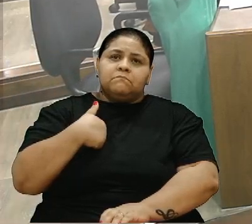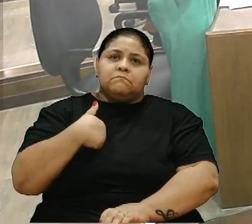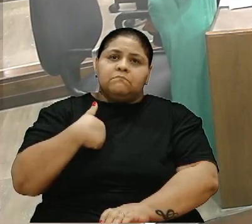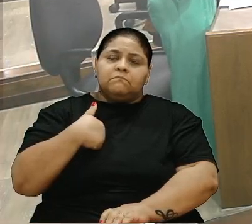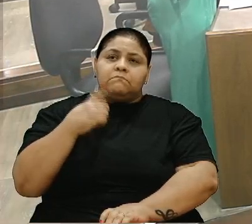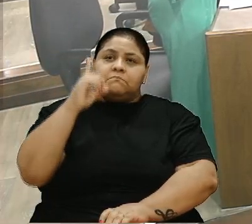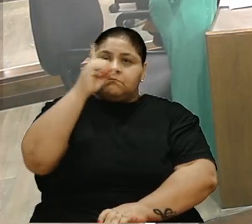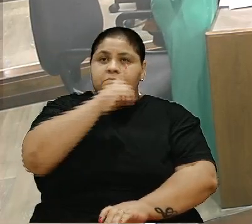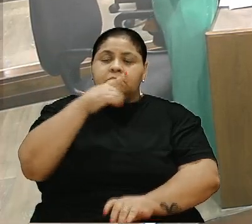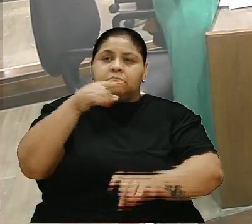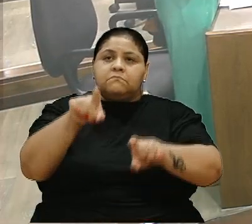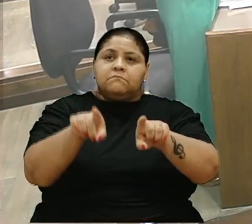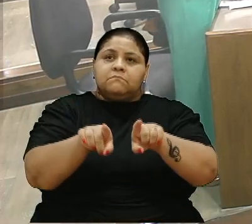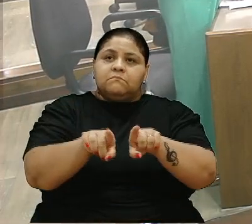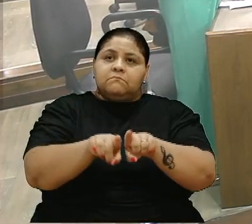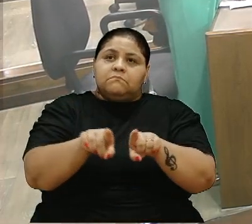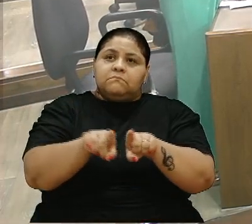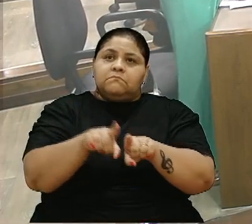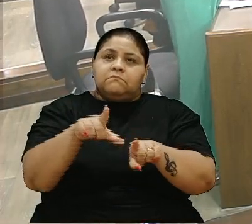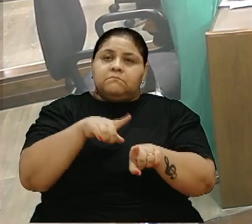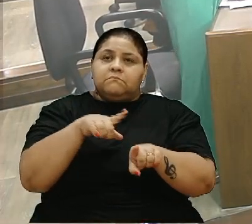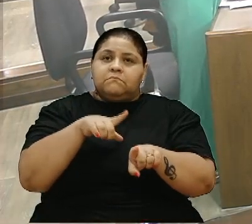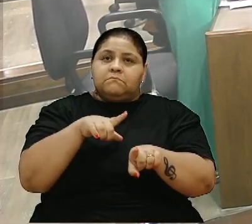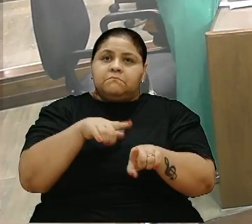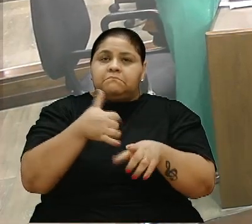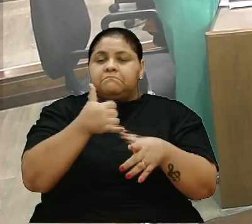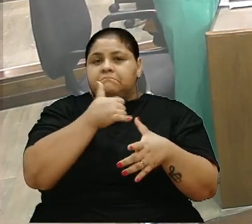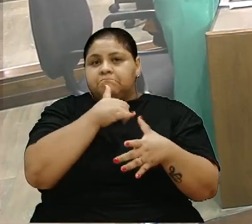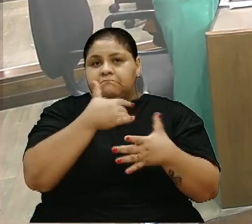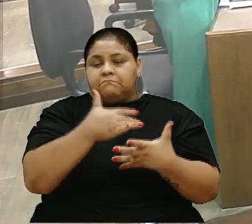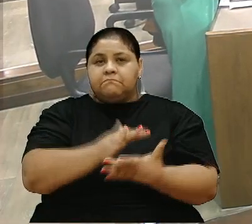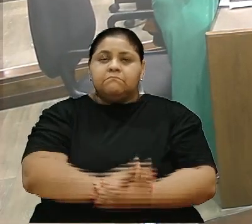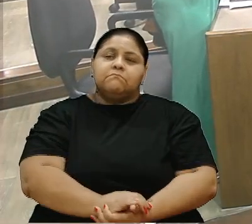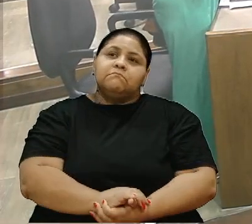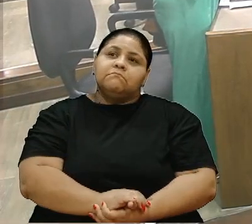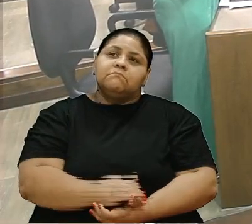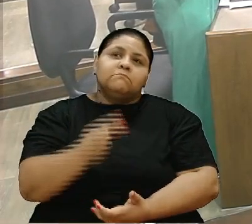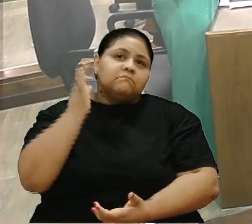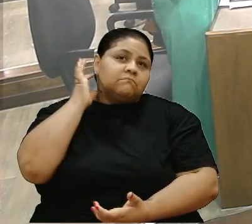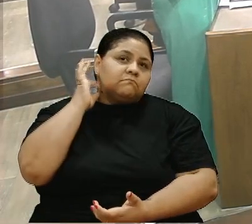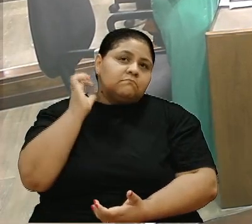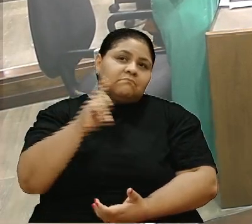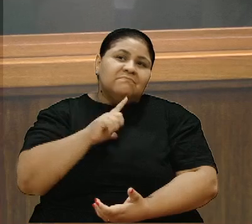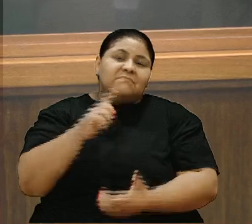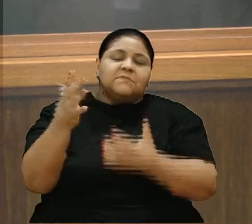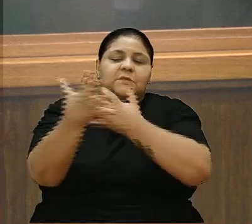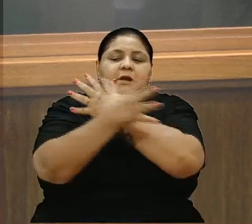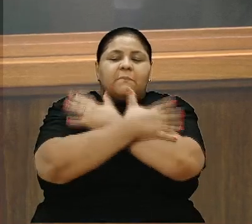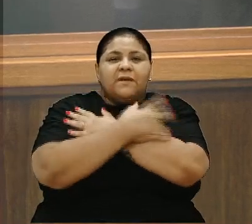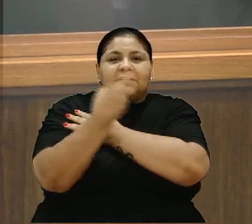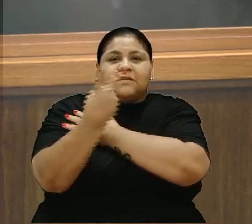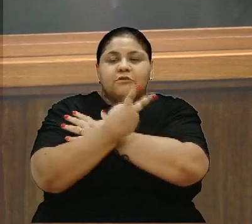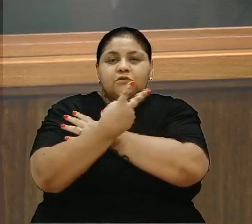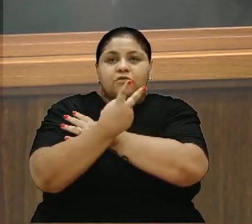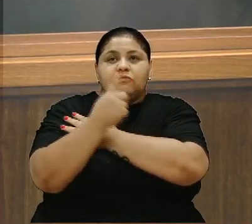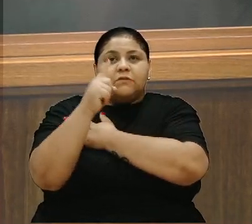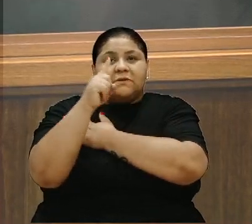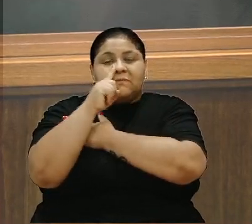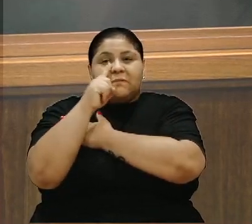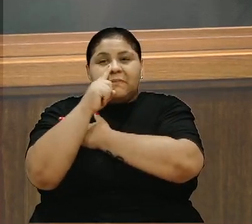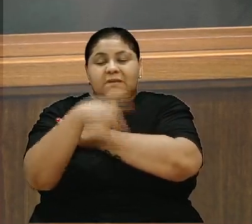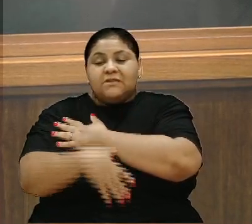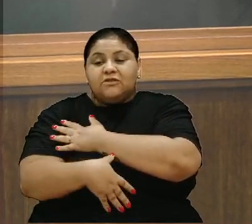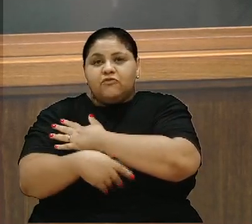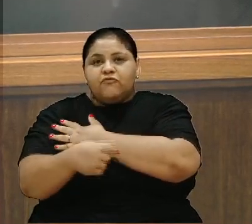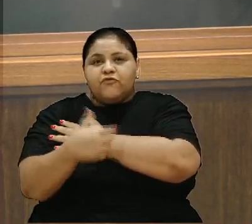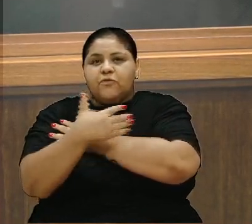domingo também tive a infelicidade, a tristeza, né, de ter que abraçar duas mães que perderam seus filhos.